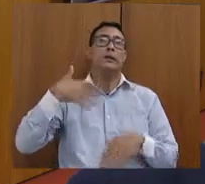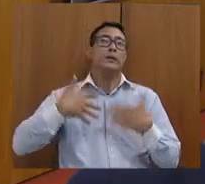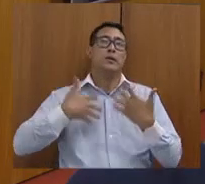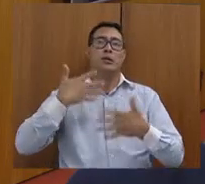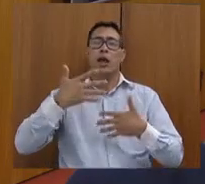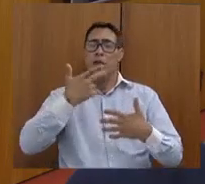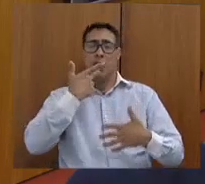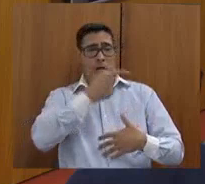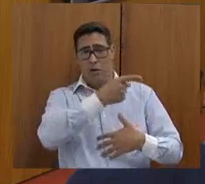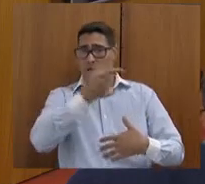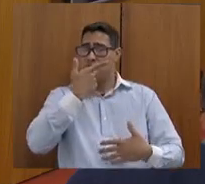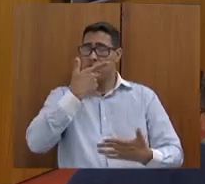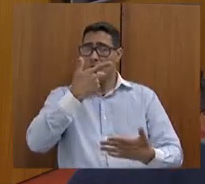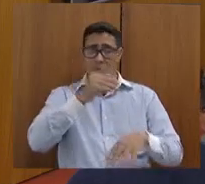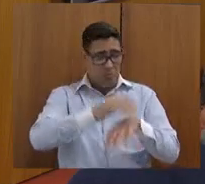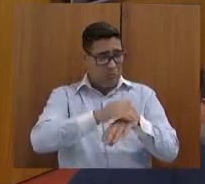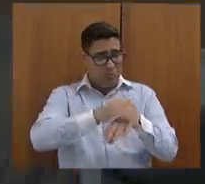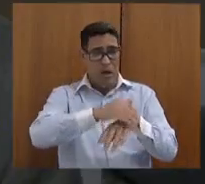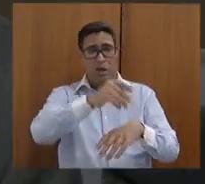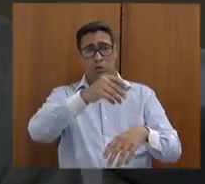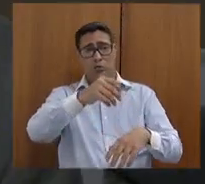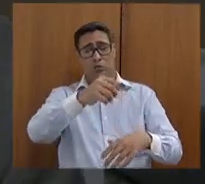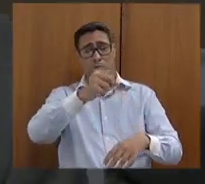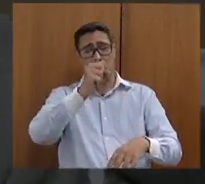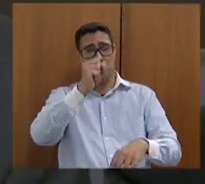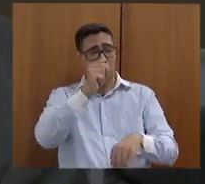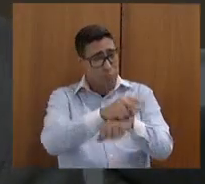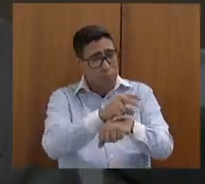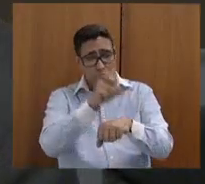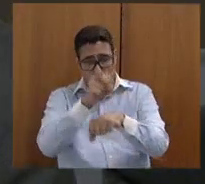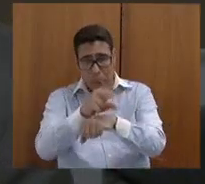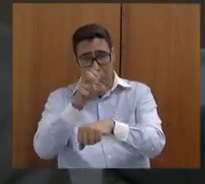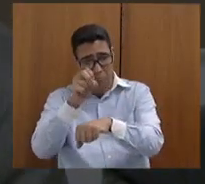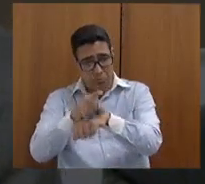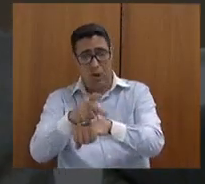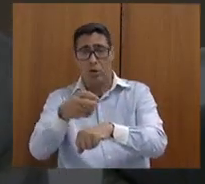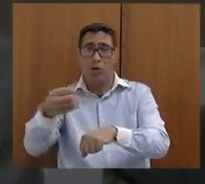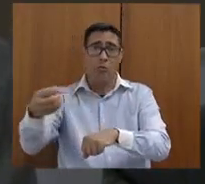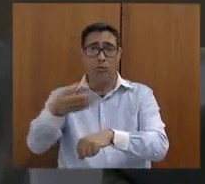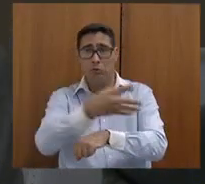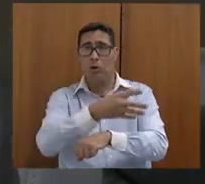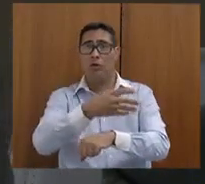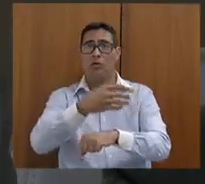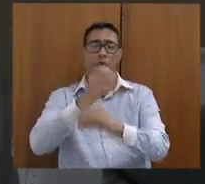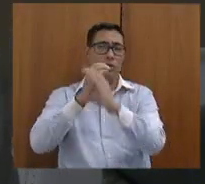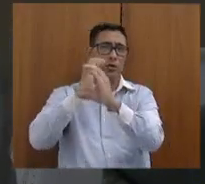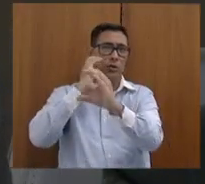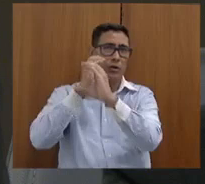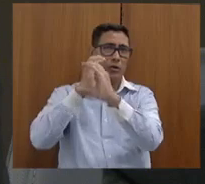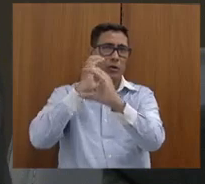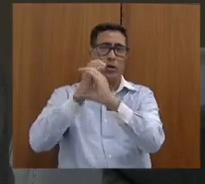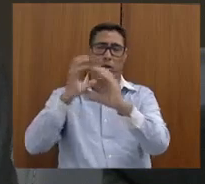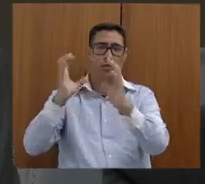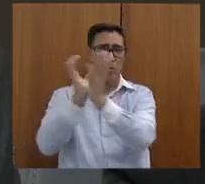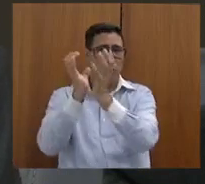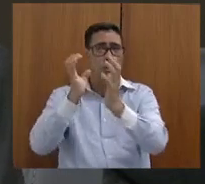secretário de um corpo de Engenheiros para ajudar no levantamento técnico